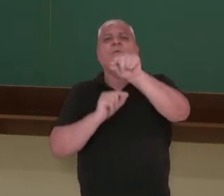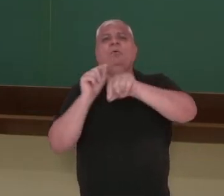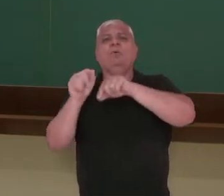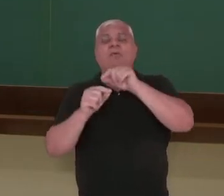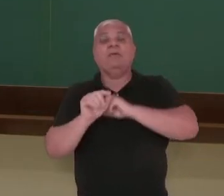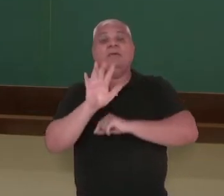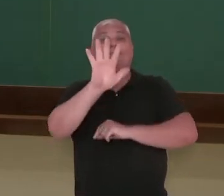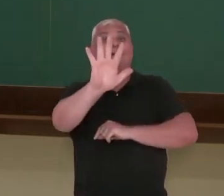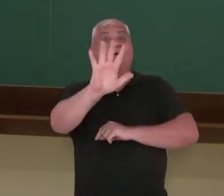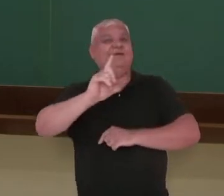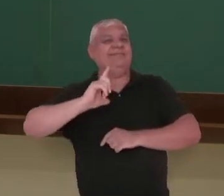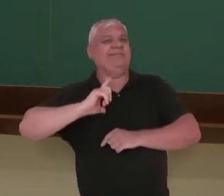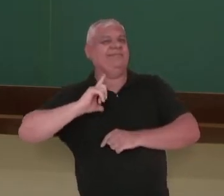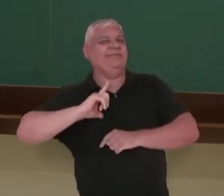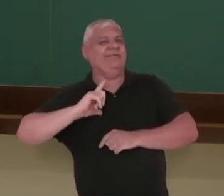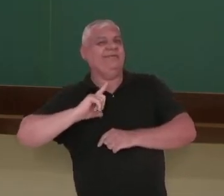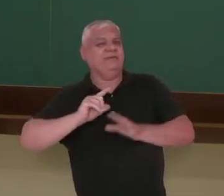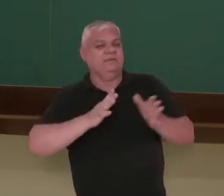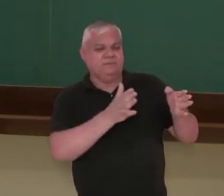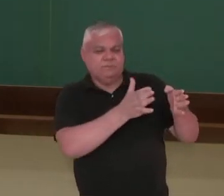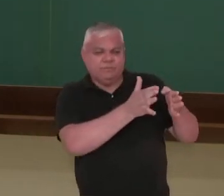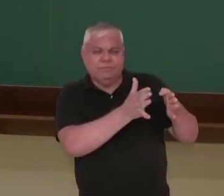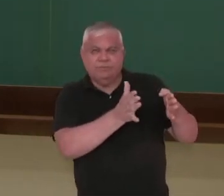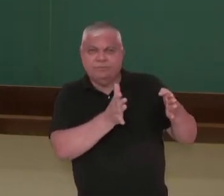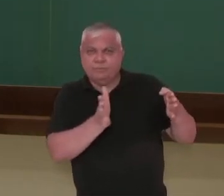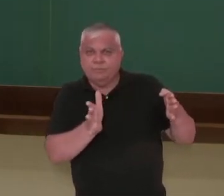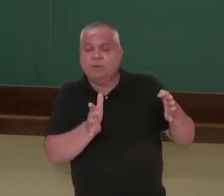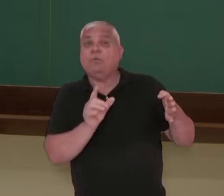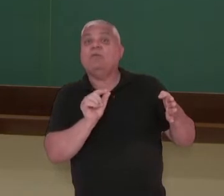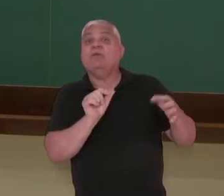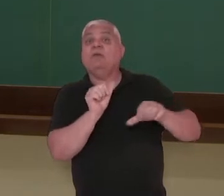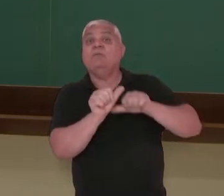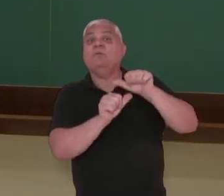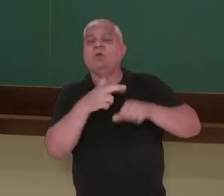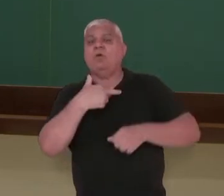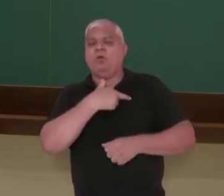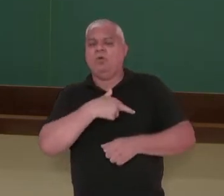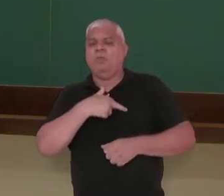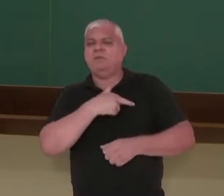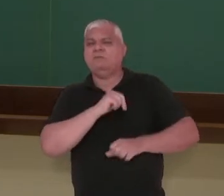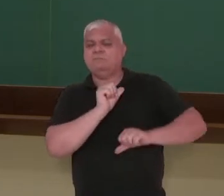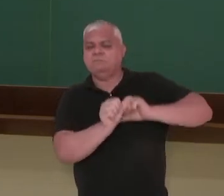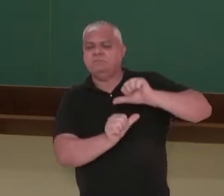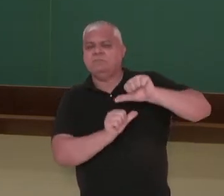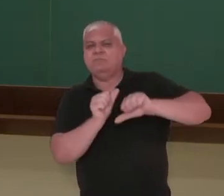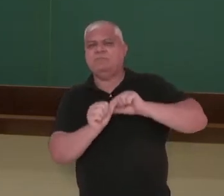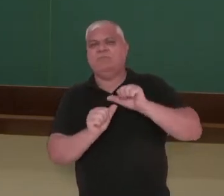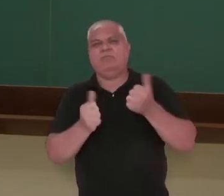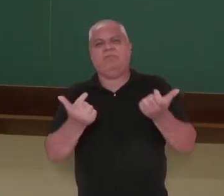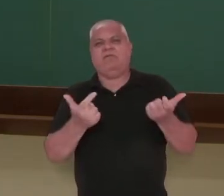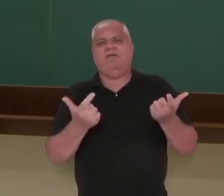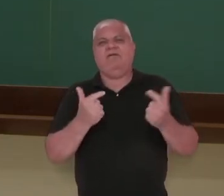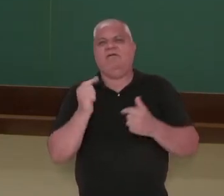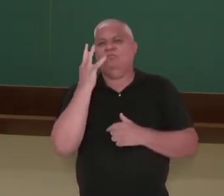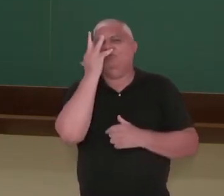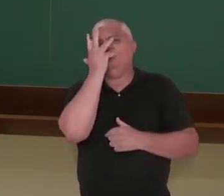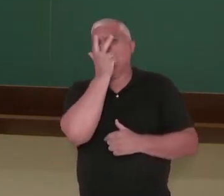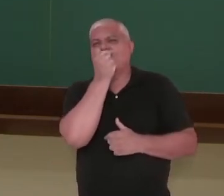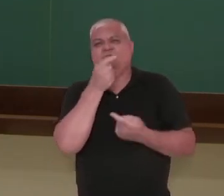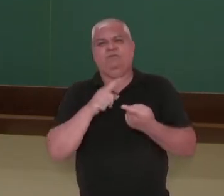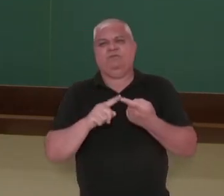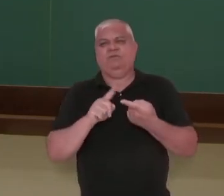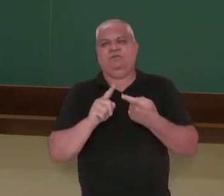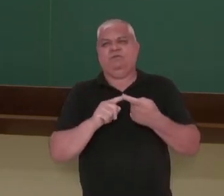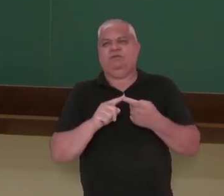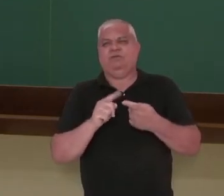Só que nós estamos saindo num período chamado romantismo. Nesse período romantismo nós tínhamos aqueles temas todos bonitos, heróis, nós temos aquela coisa